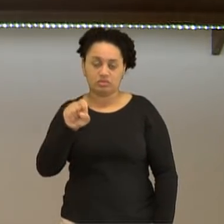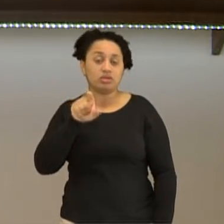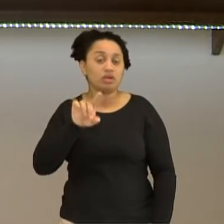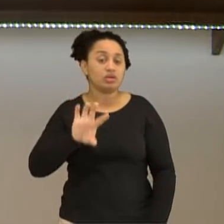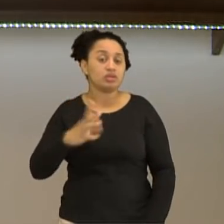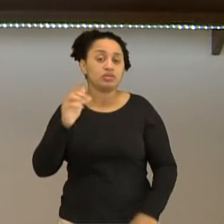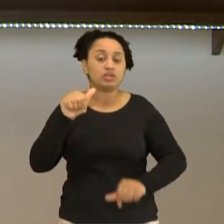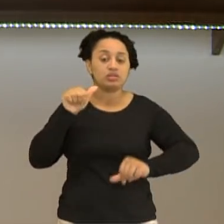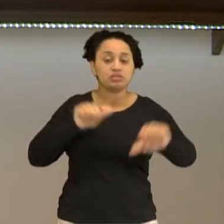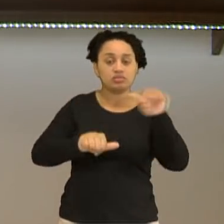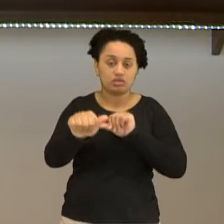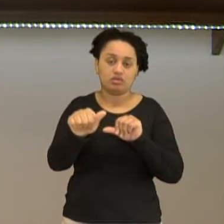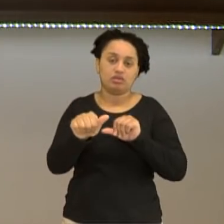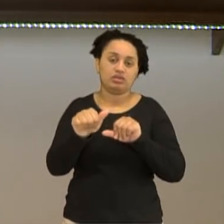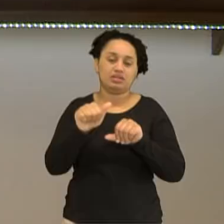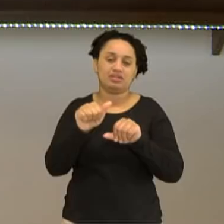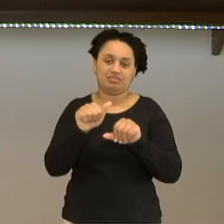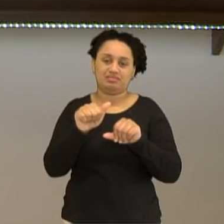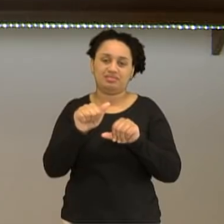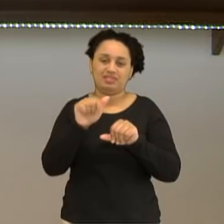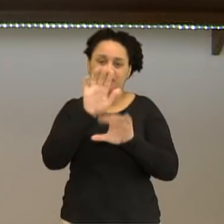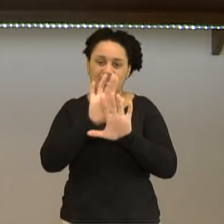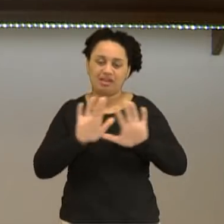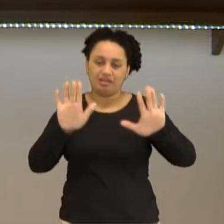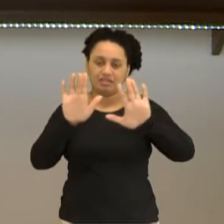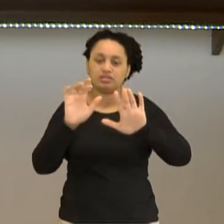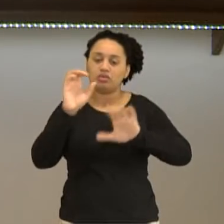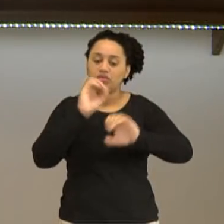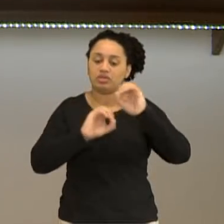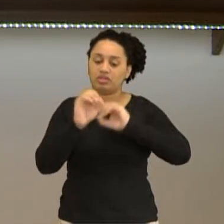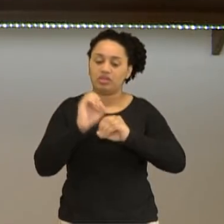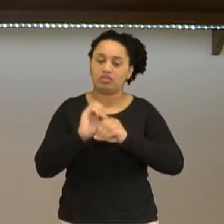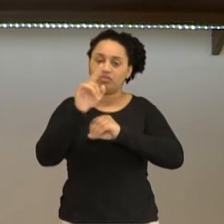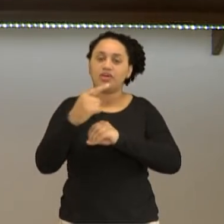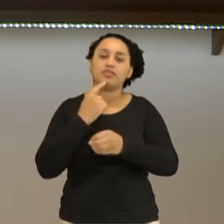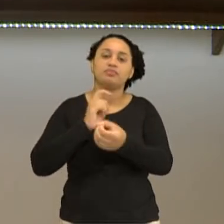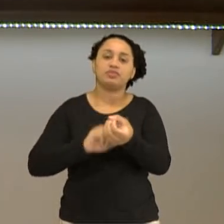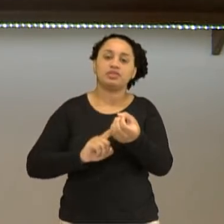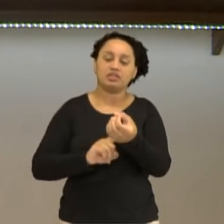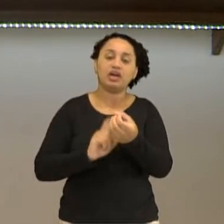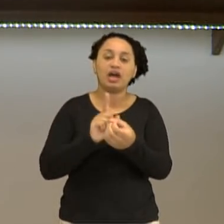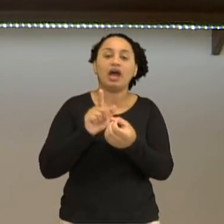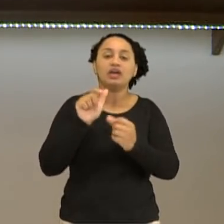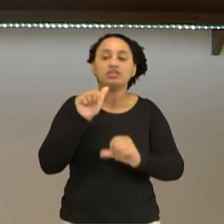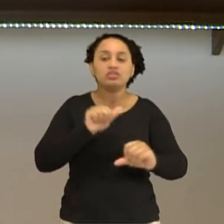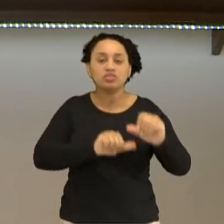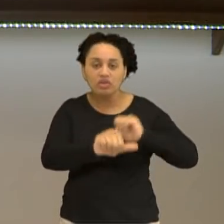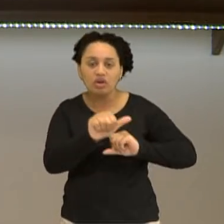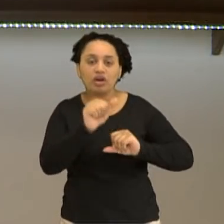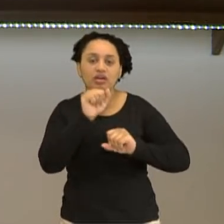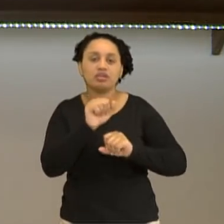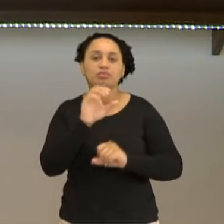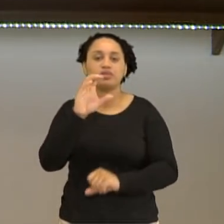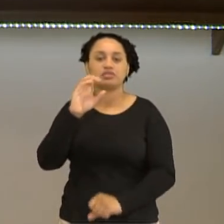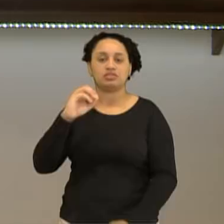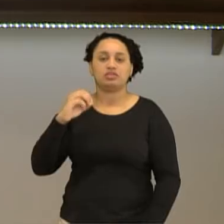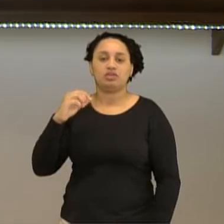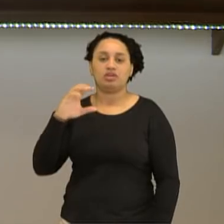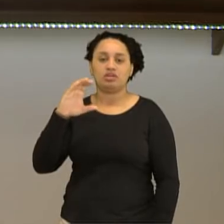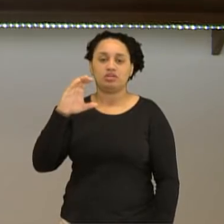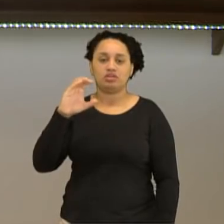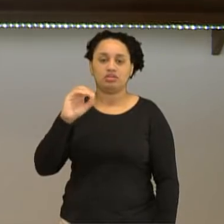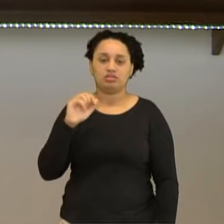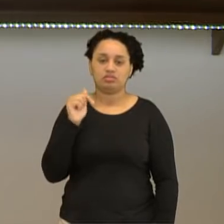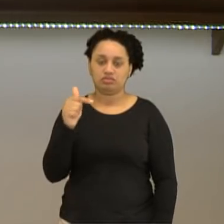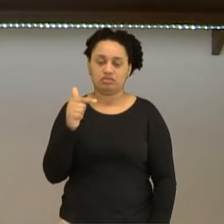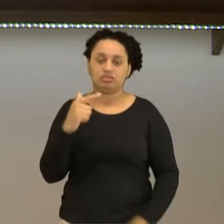o oxigênio vai passar para o sangue e que o sangue vai trocar o oxigênio pelo gás carbônico, né? Porque, ó, eu